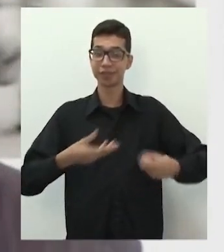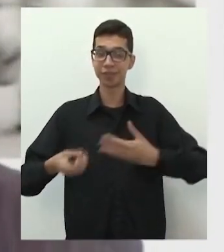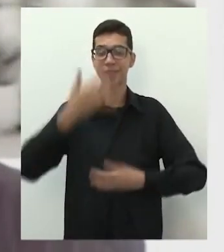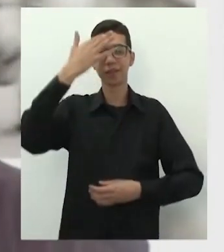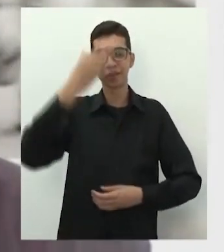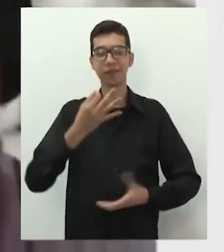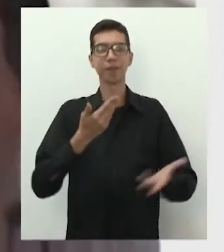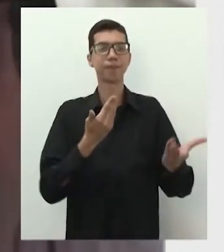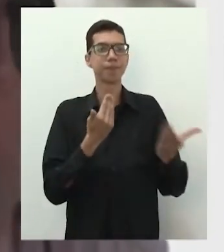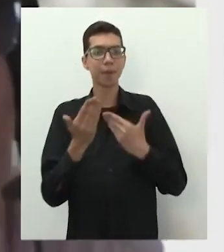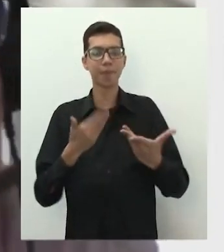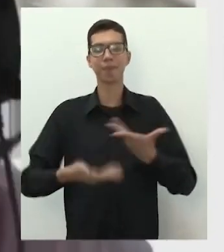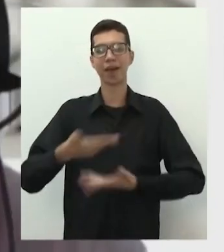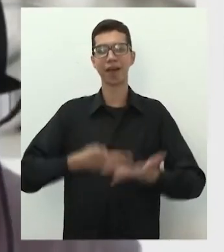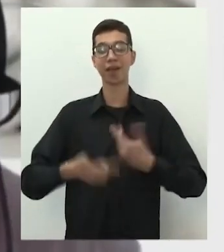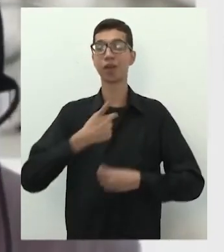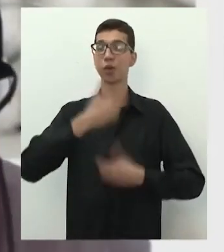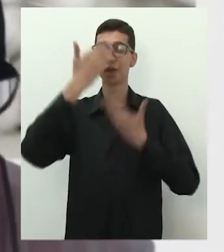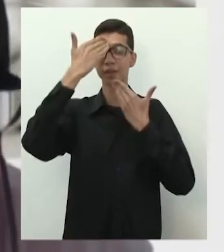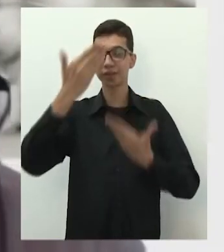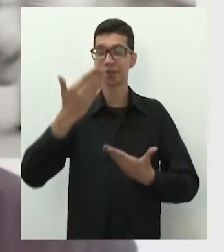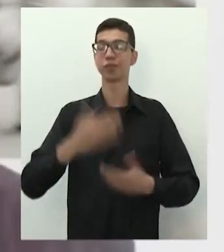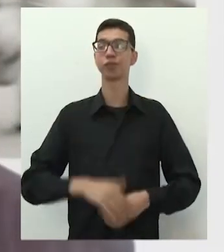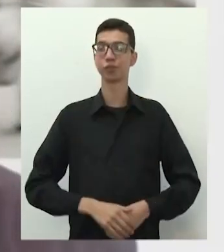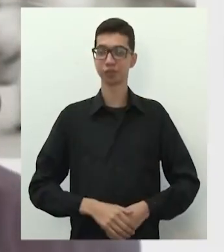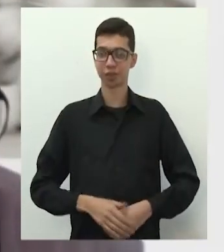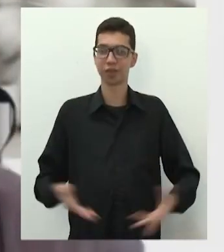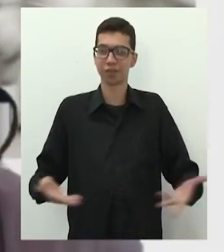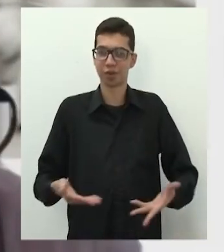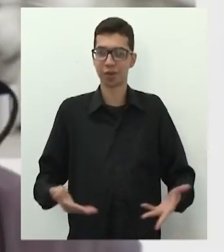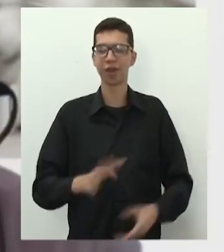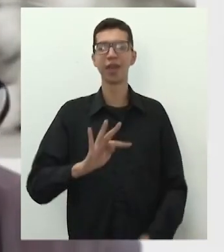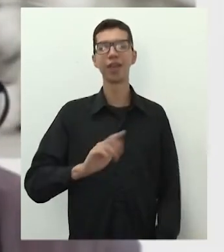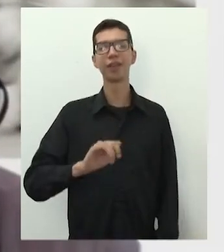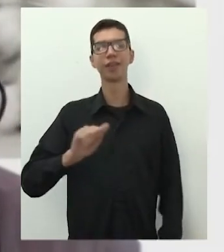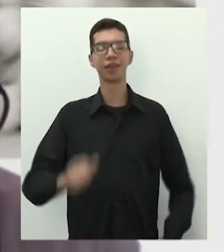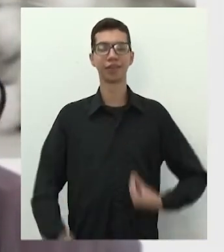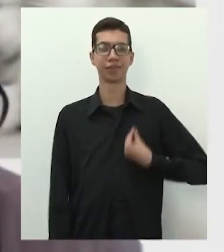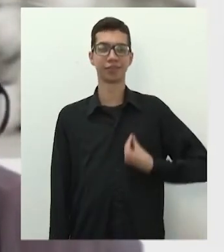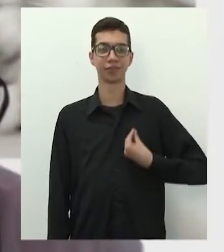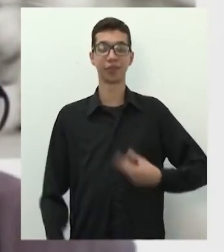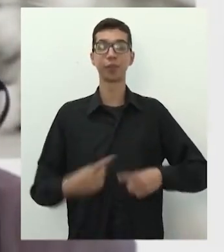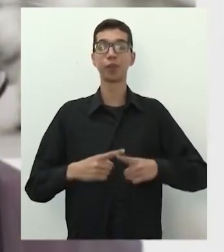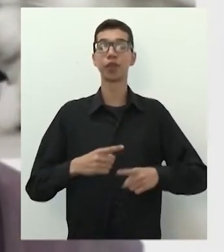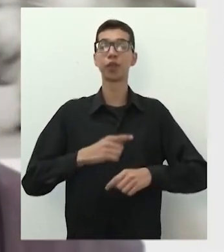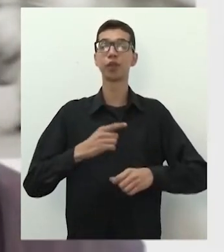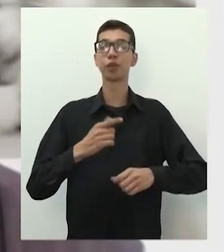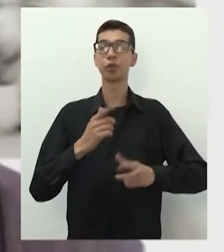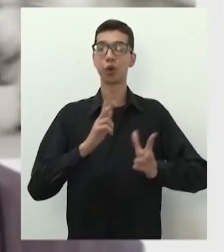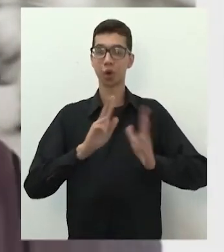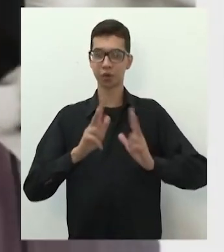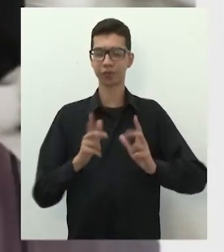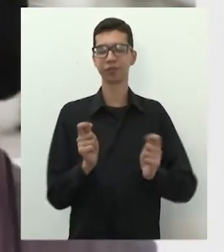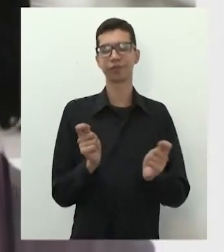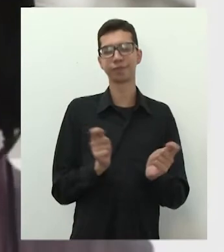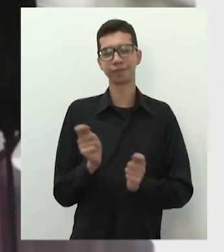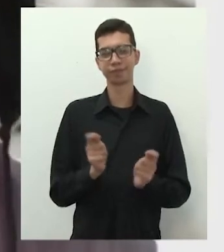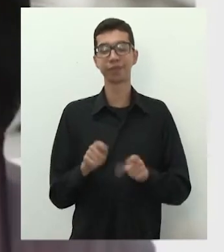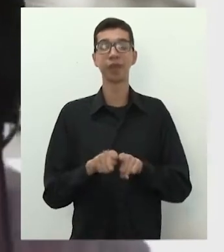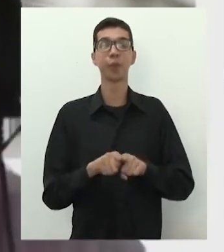e outra. E eu entendo, professor, vou fazer agora um momento análise. Entendo que você fica aflita, né? Entendo que você